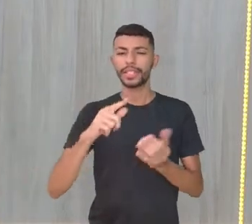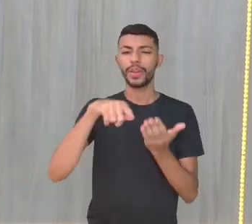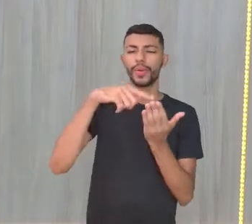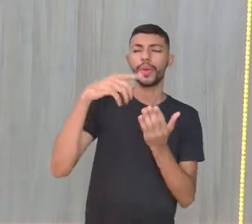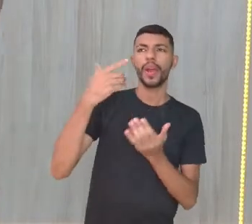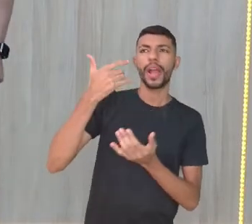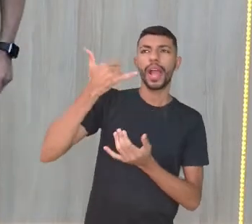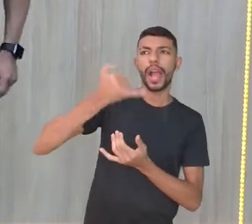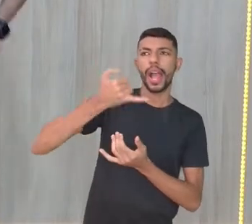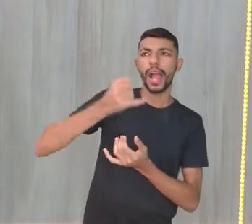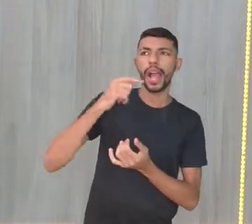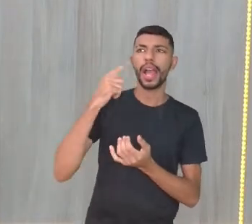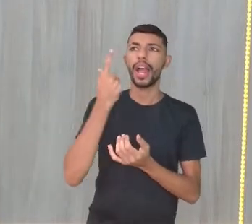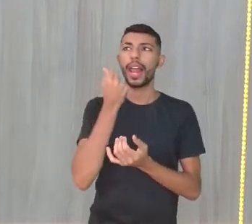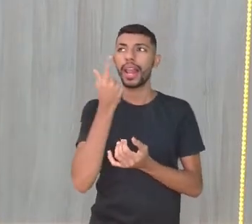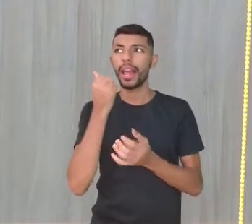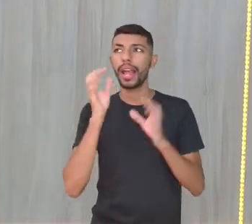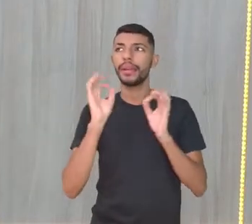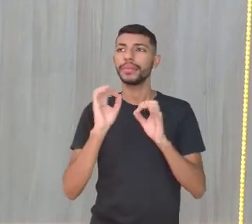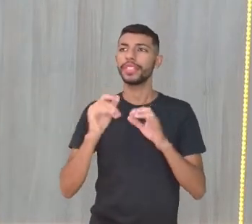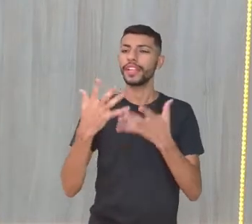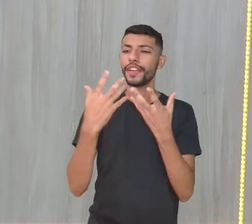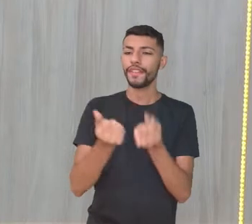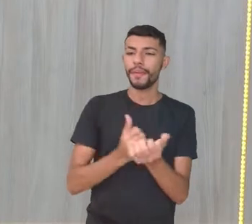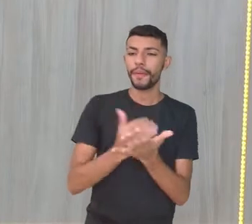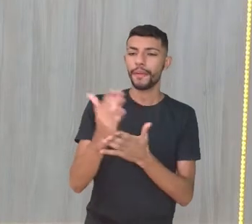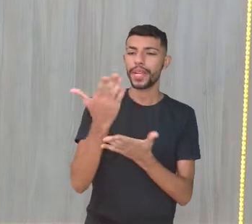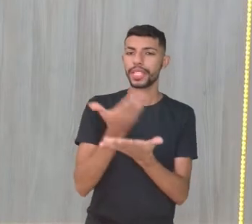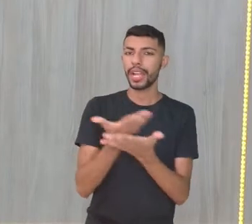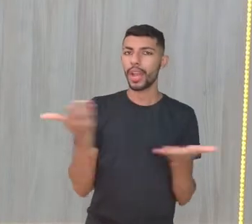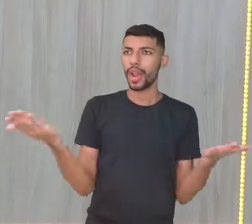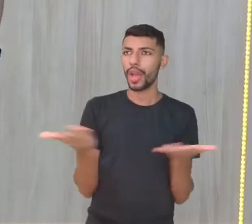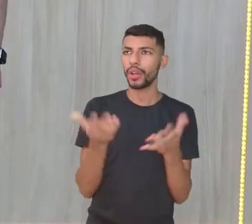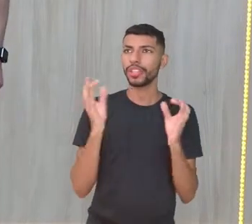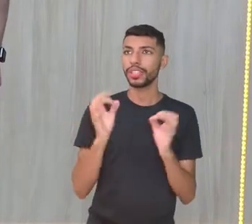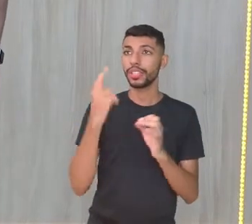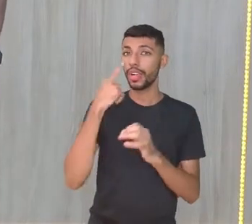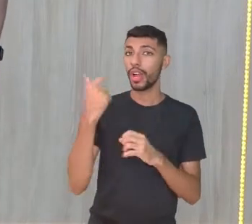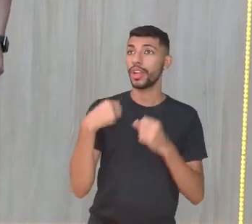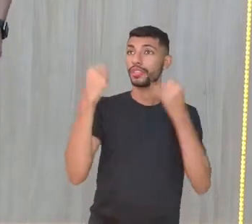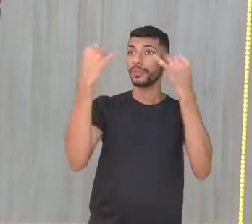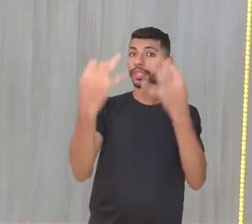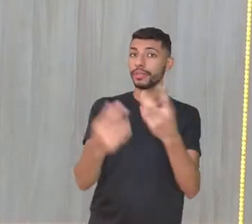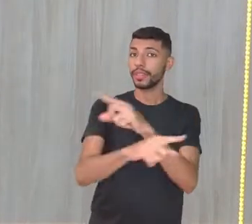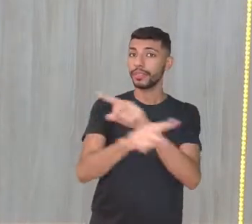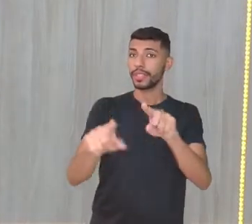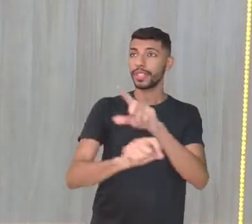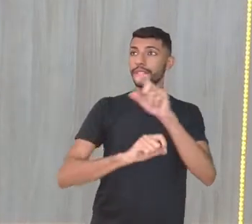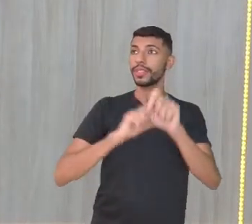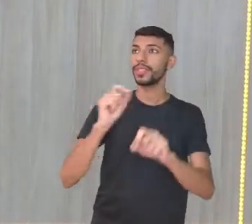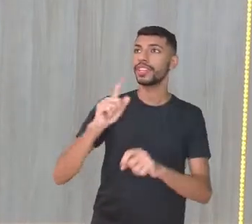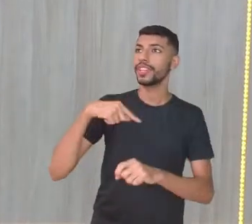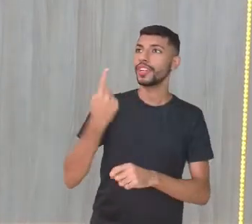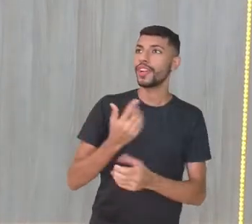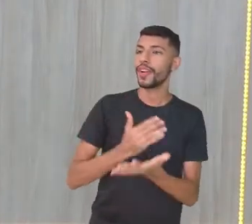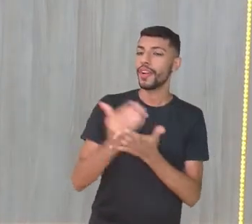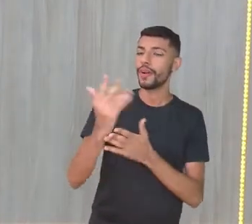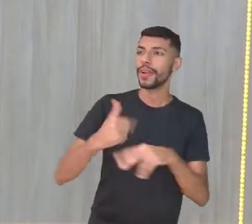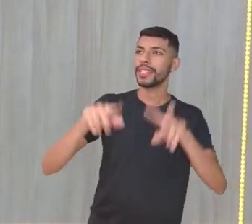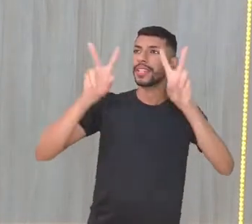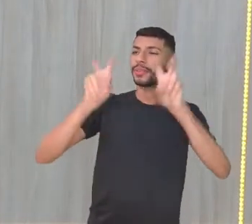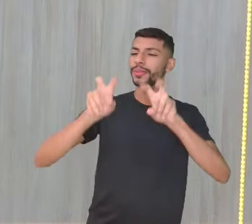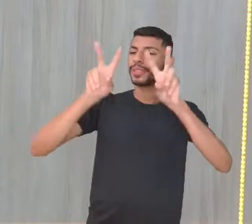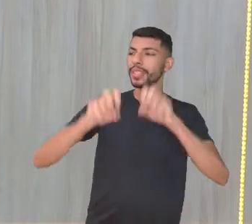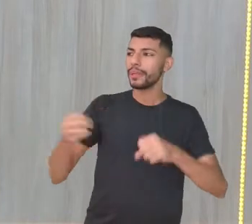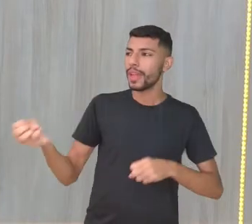lápis e vamos dar início à nossa aula de hoje, certo? Como eu falei para vocês, vamos começar um